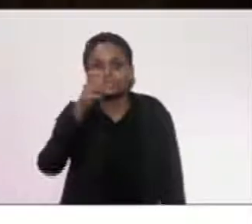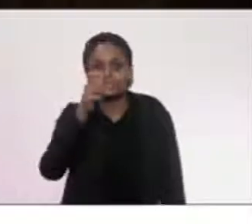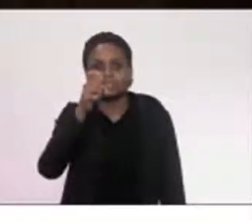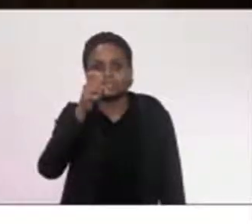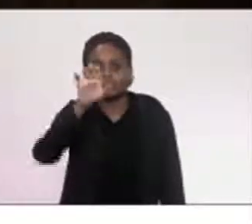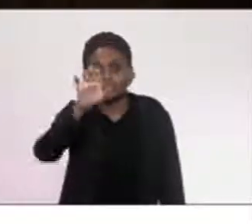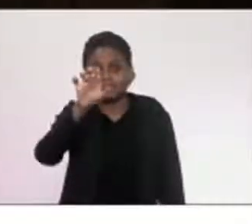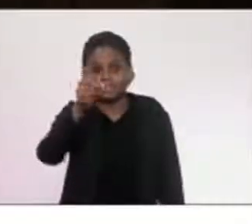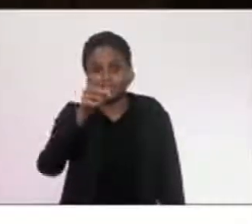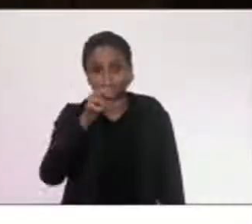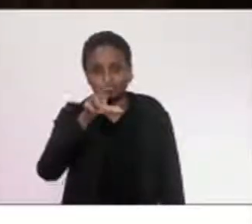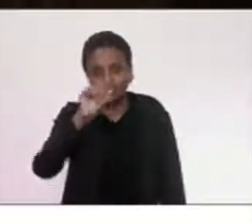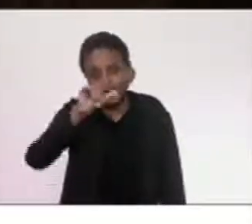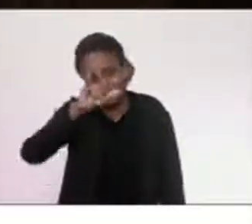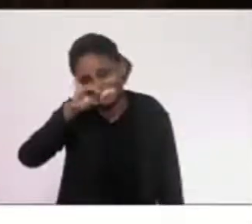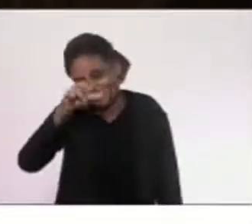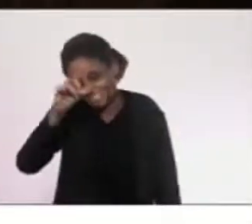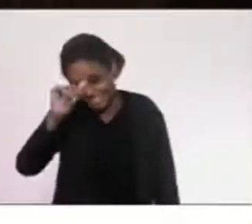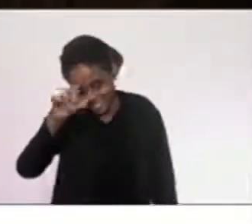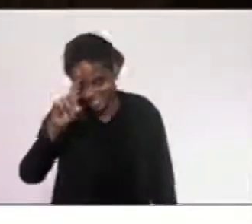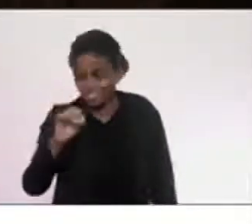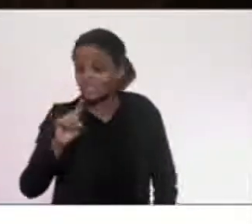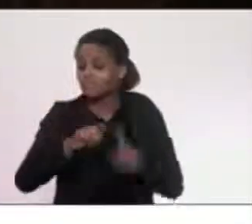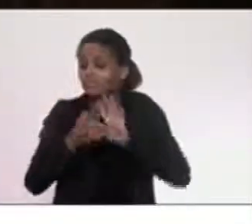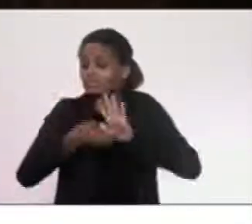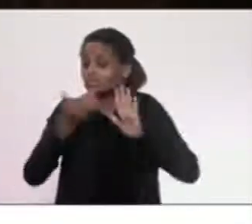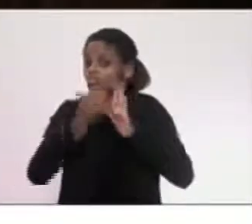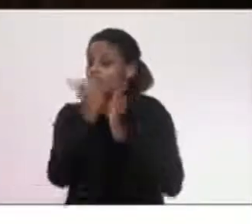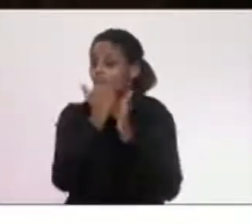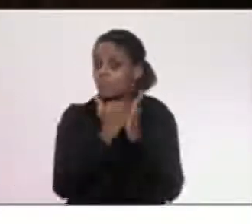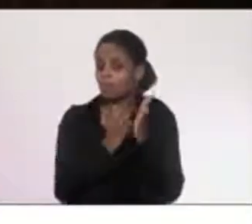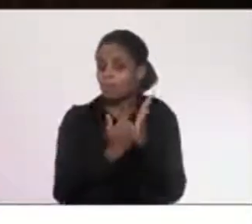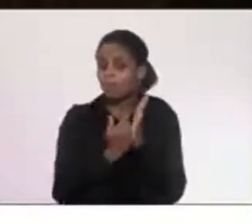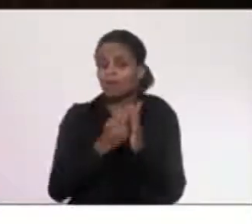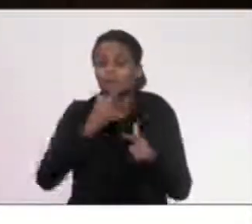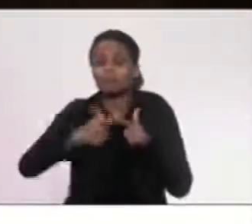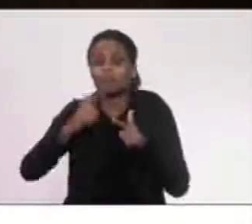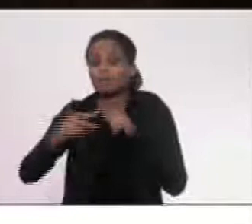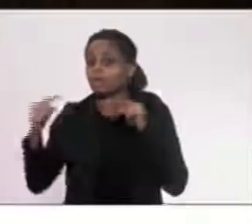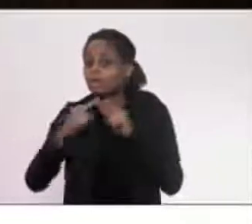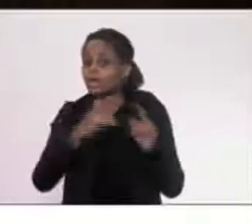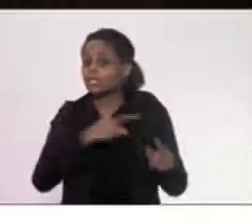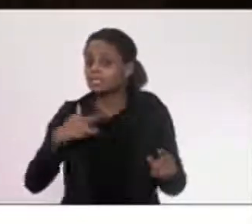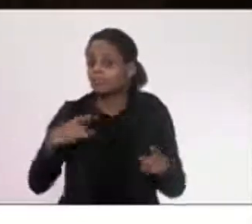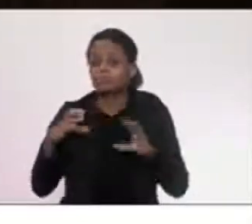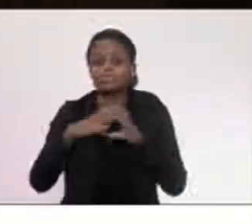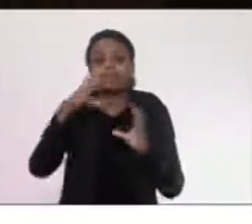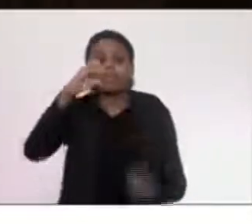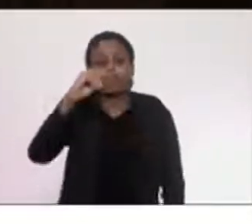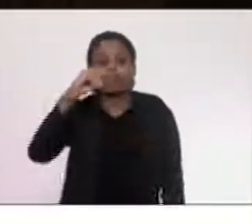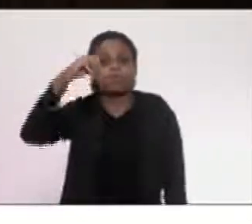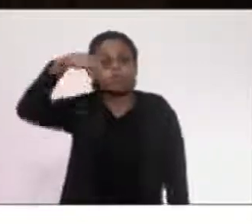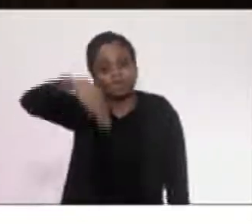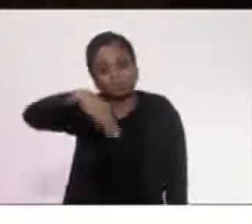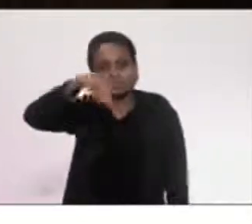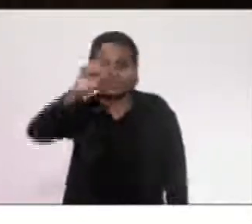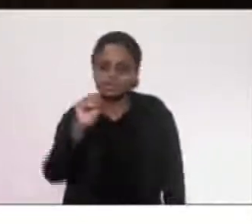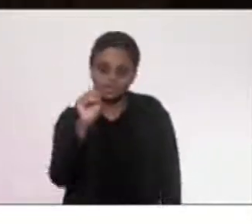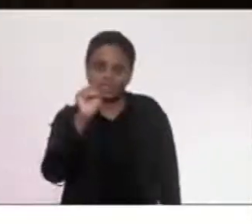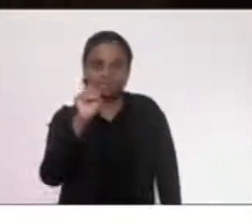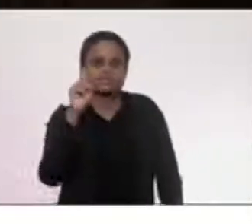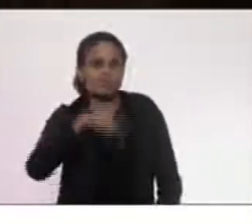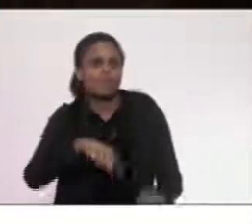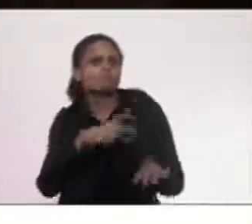de doenças e problemas relacionados com a saúde da Organização Mundial de Saúde. Ou seja, uma vitória